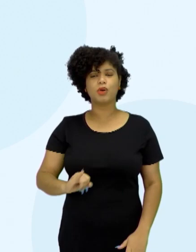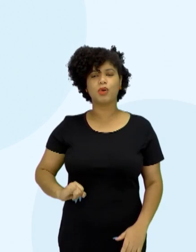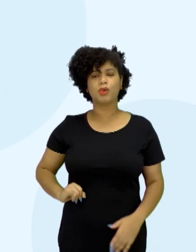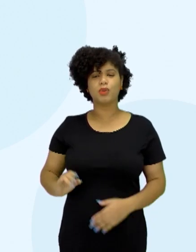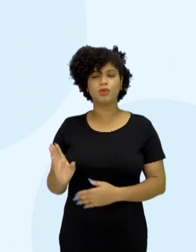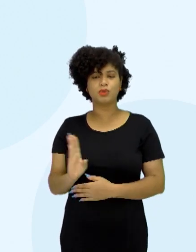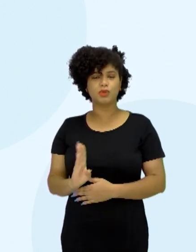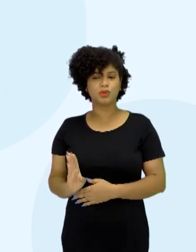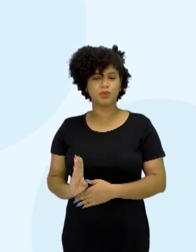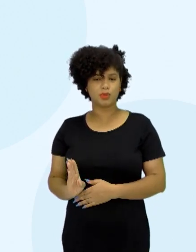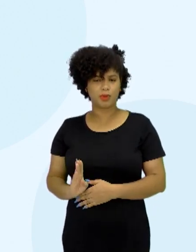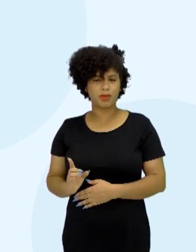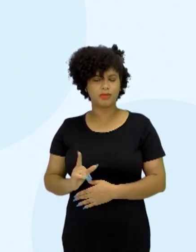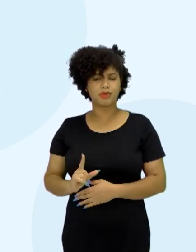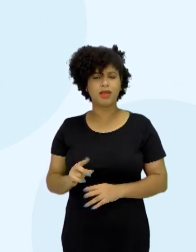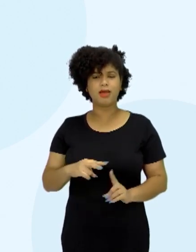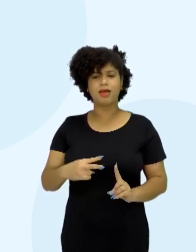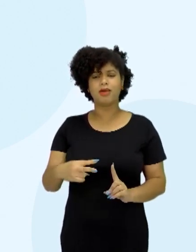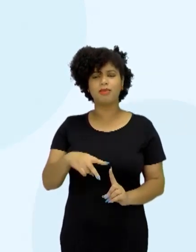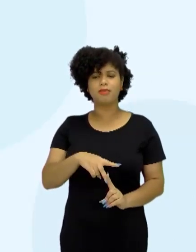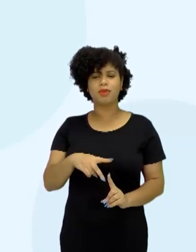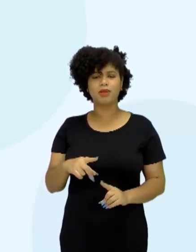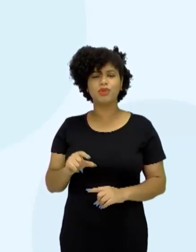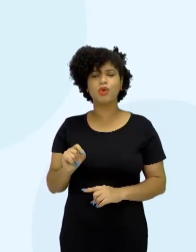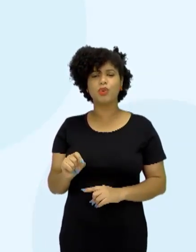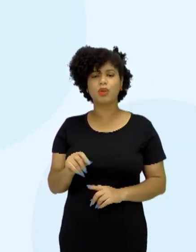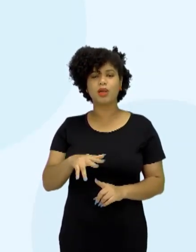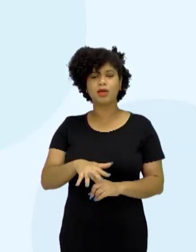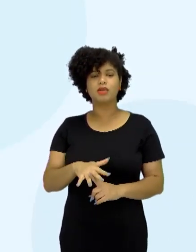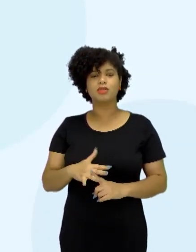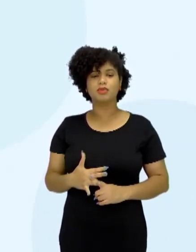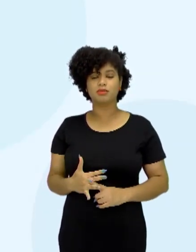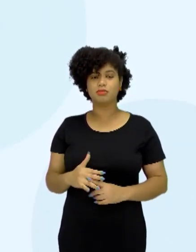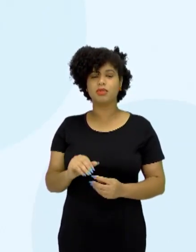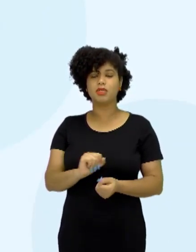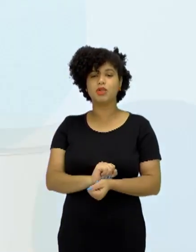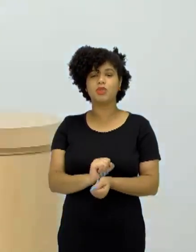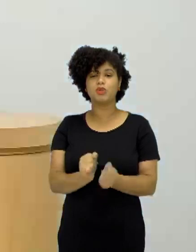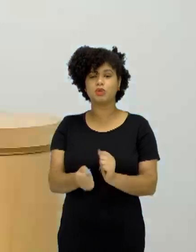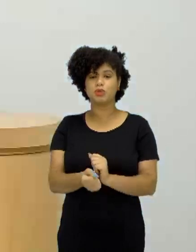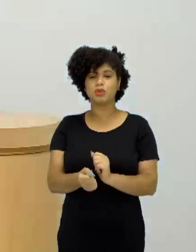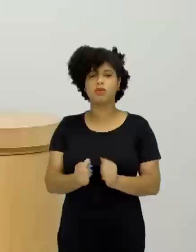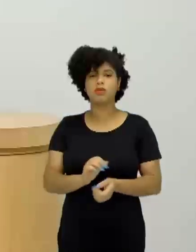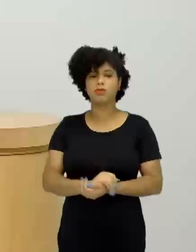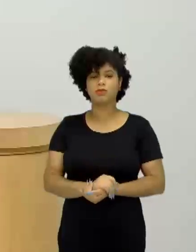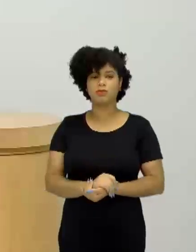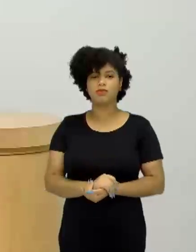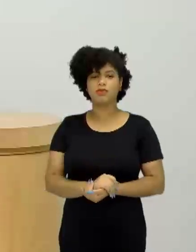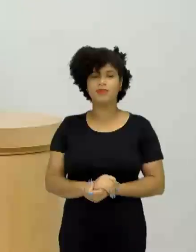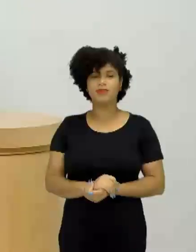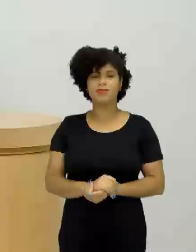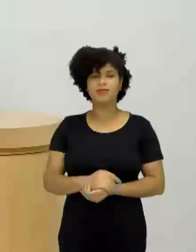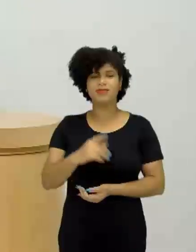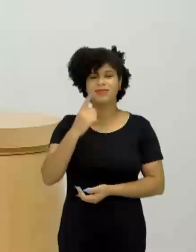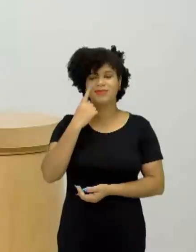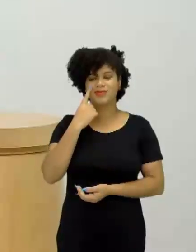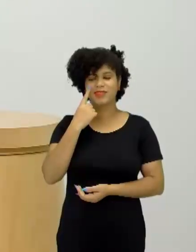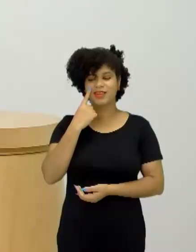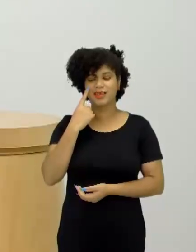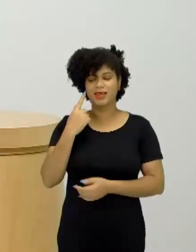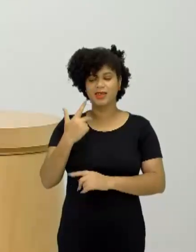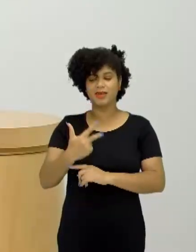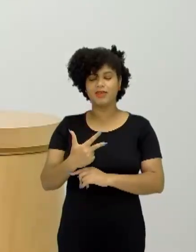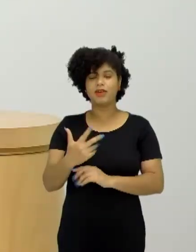a perspectiva de uma sociedade escravocrata. Gente, volta aqui para mim na 1. A gente está falando tanto